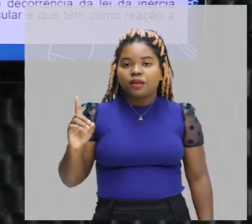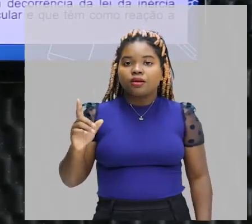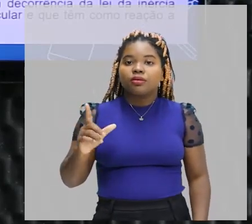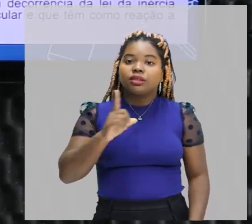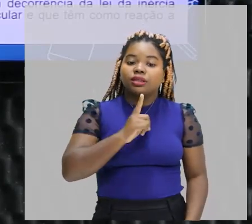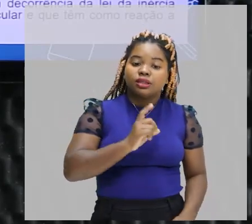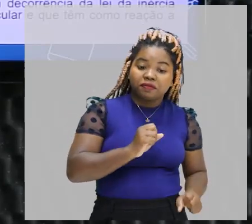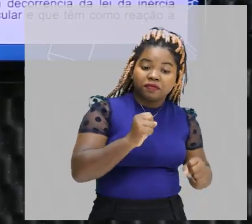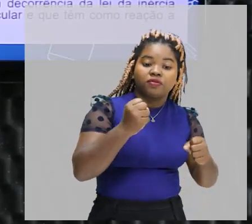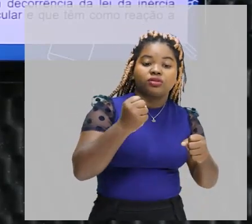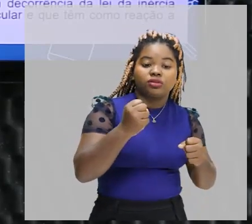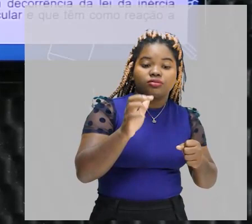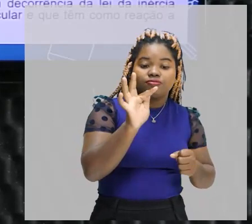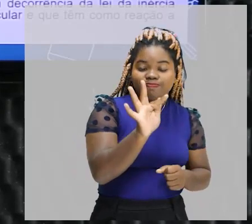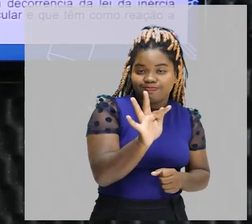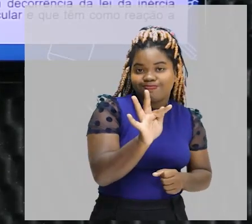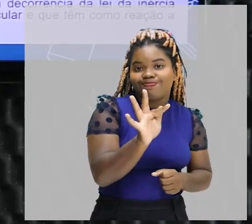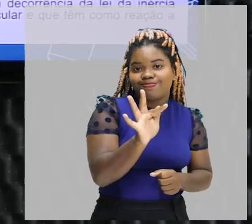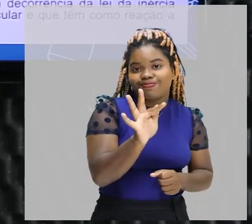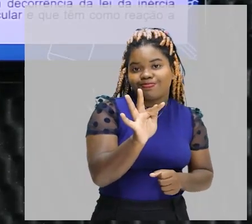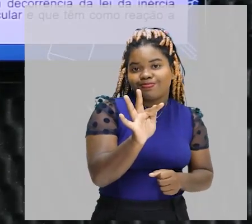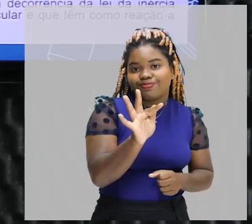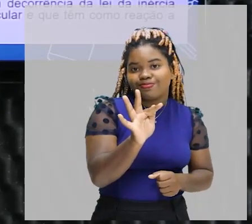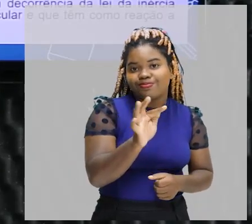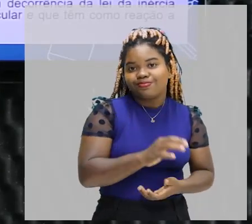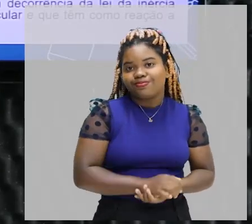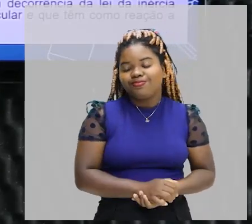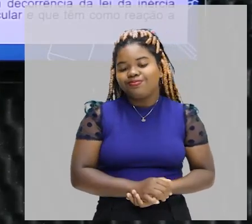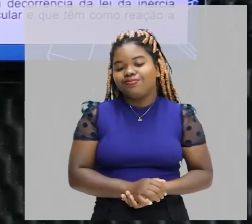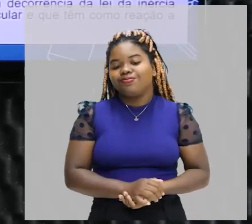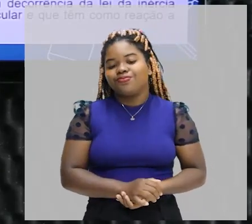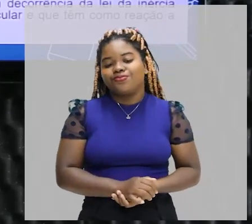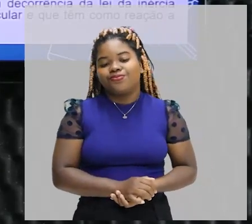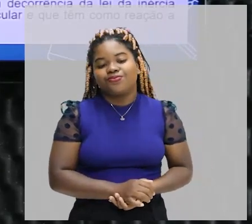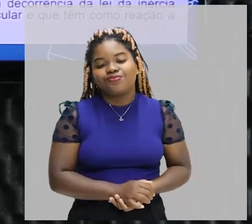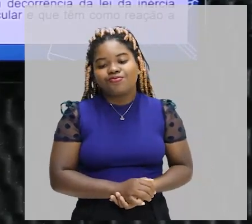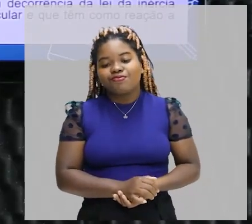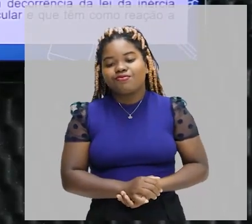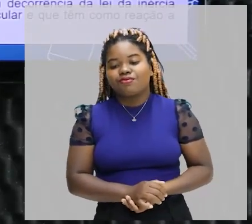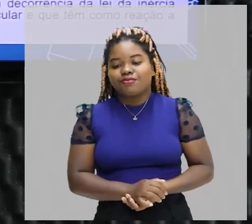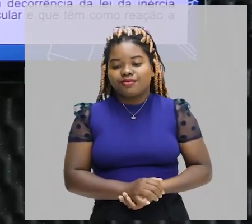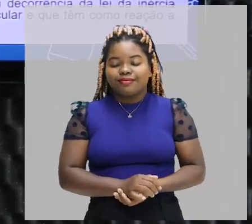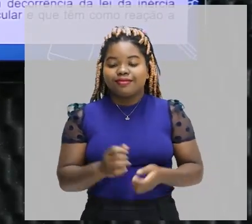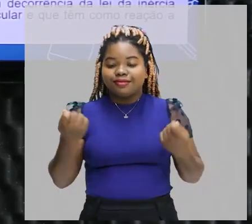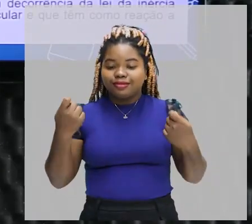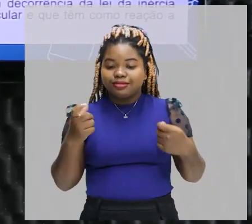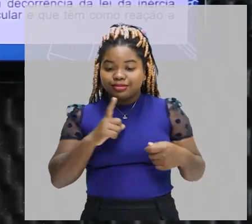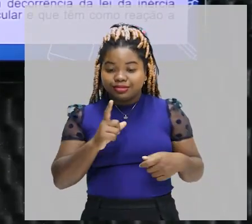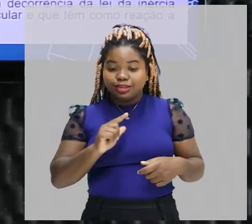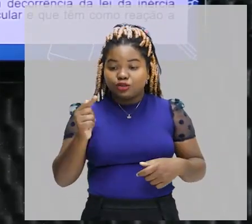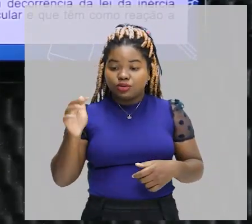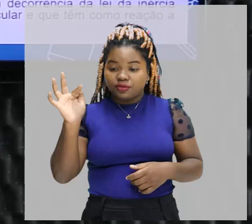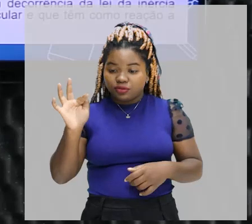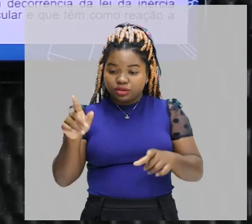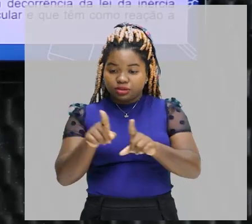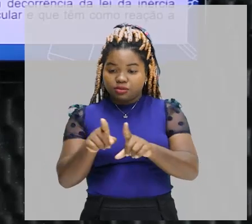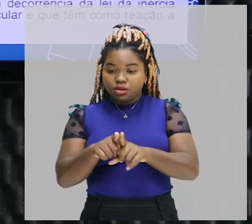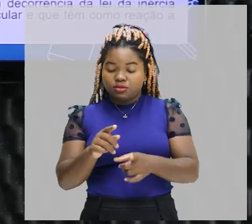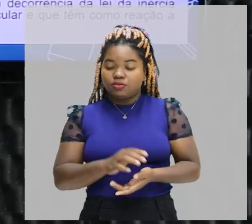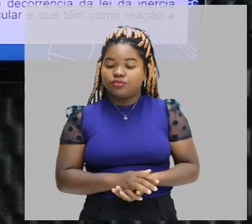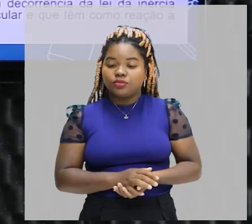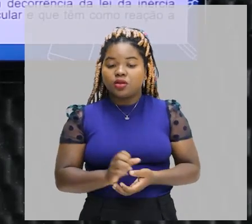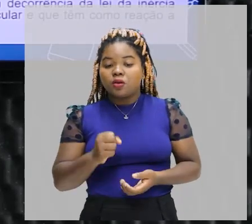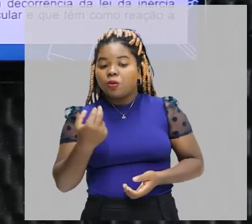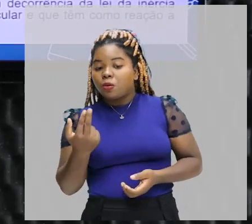tem força, certo? Está certamente em consequência da ação de uma força, tá ok? Ou de